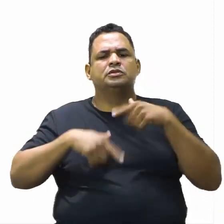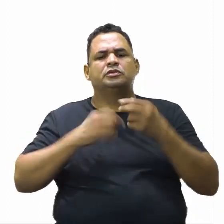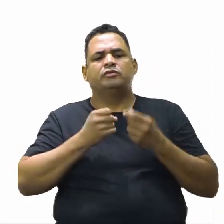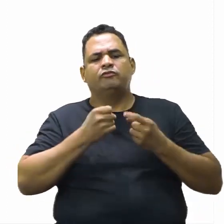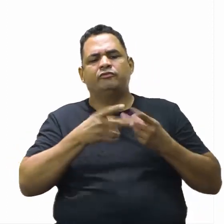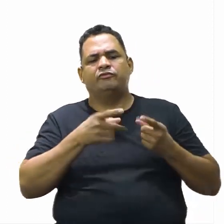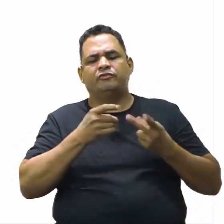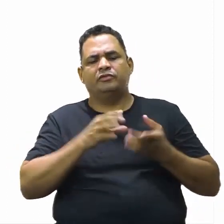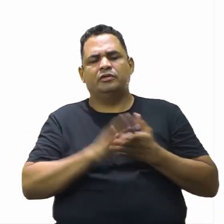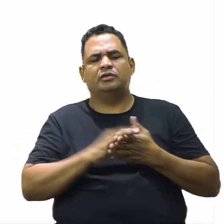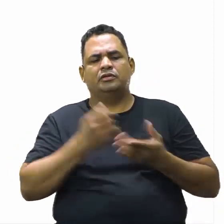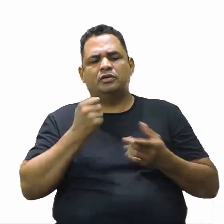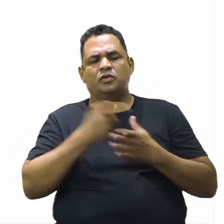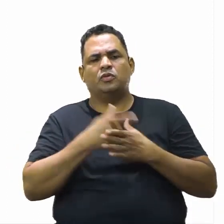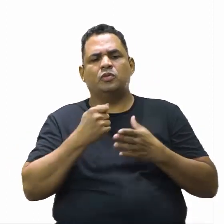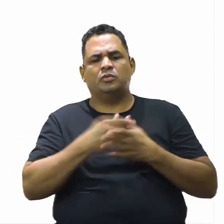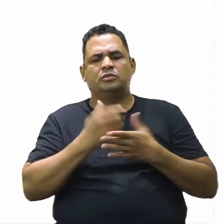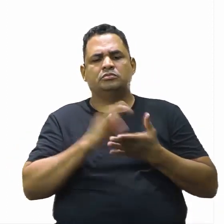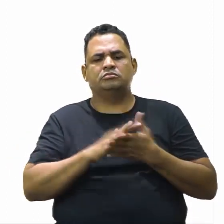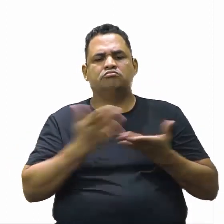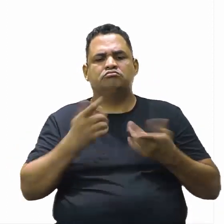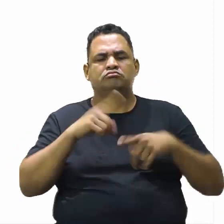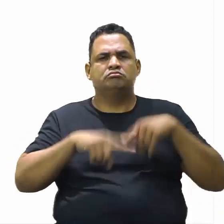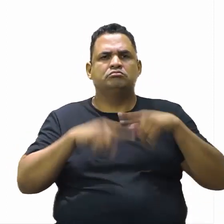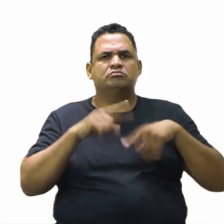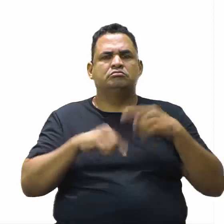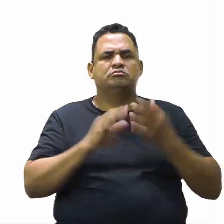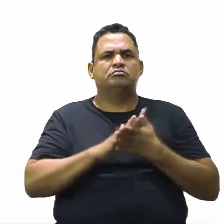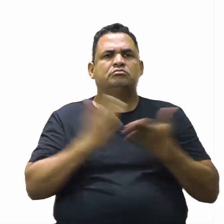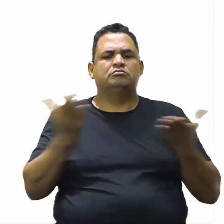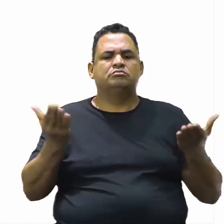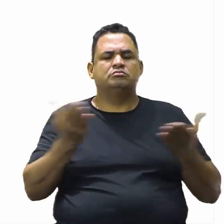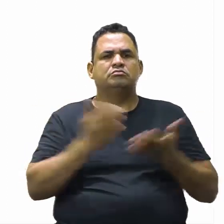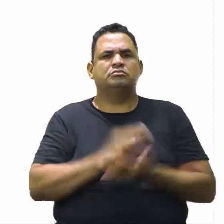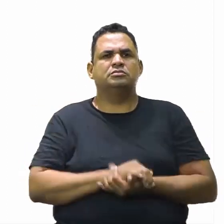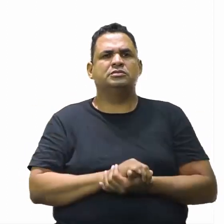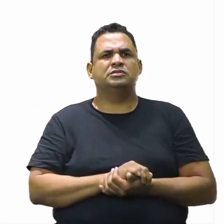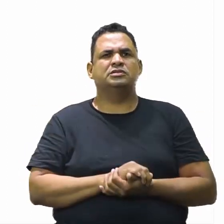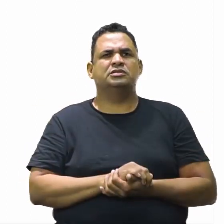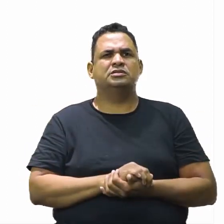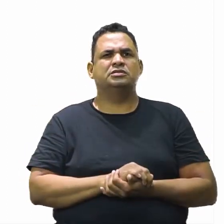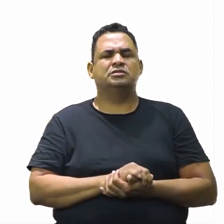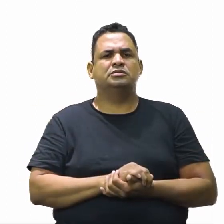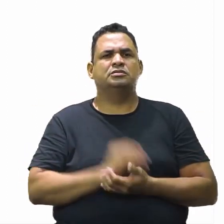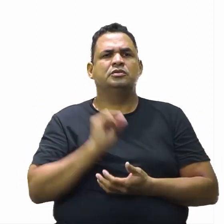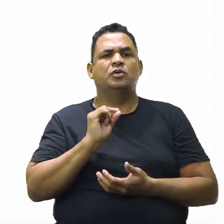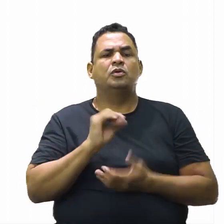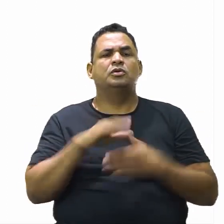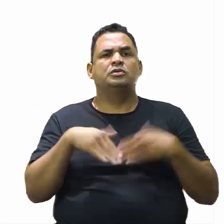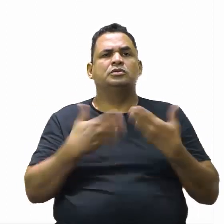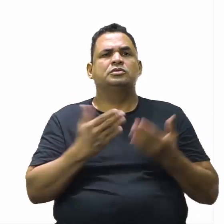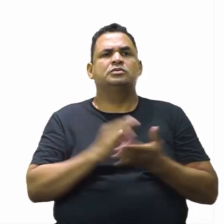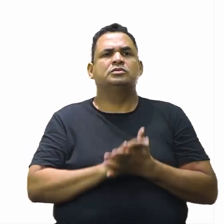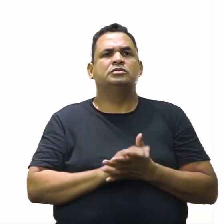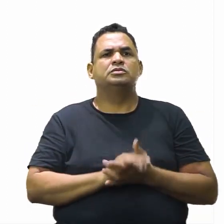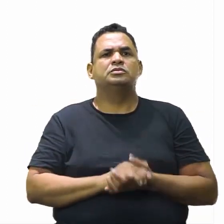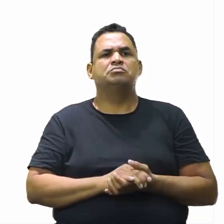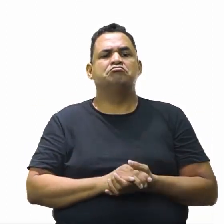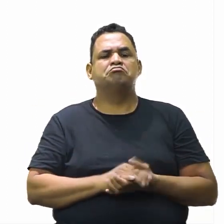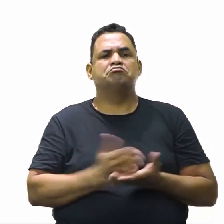comércio? Sem perca de tempo, vamos confirmar a nossa alternativa correta. O nosso